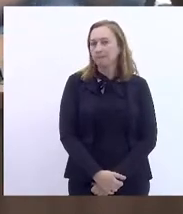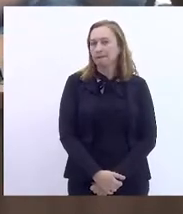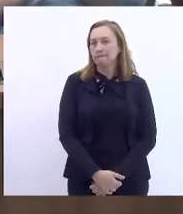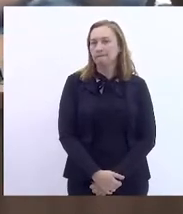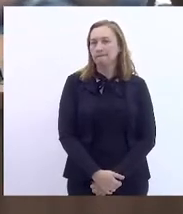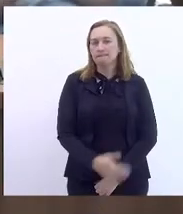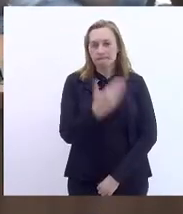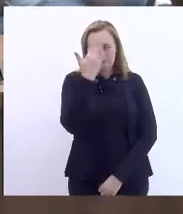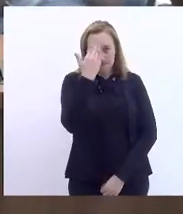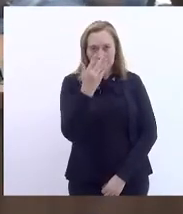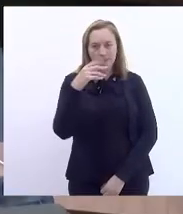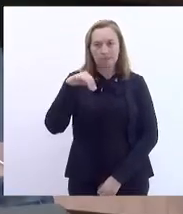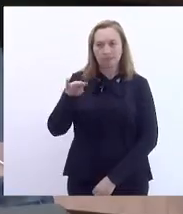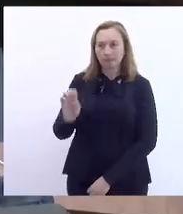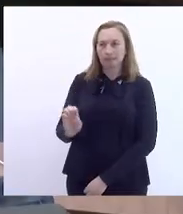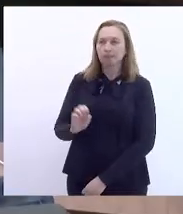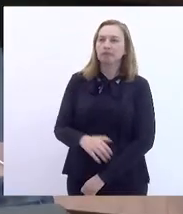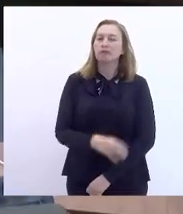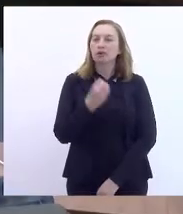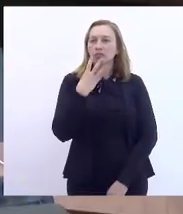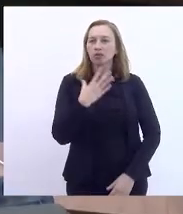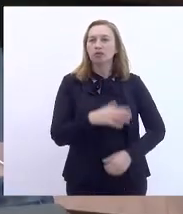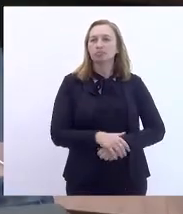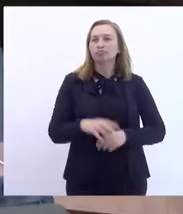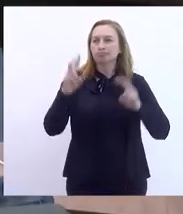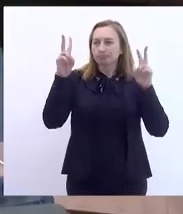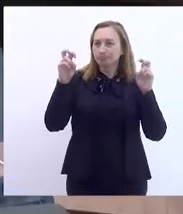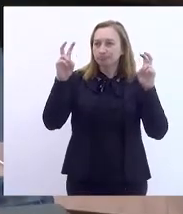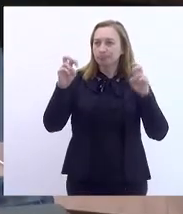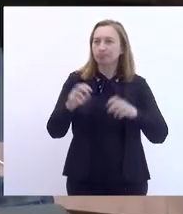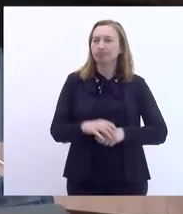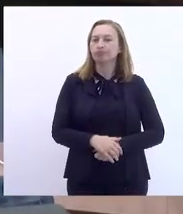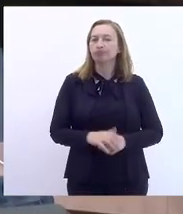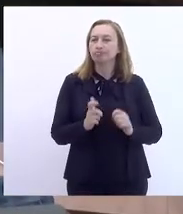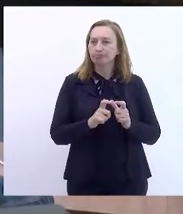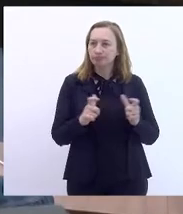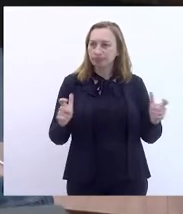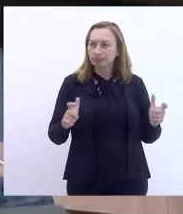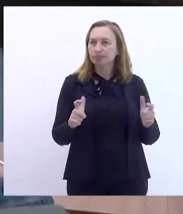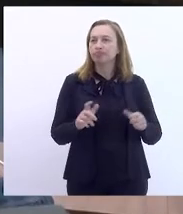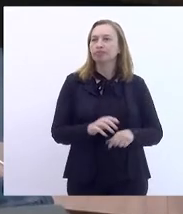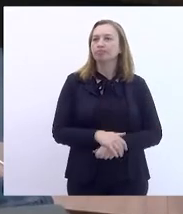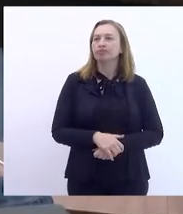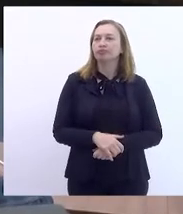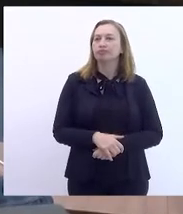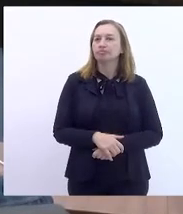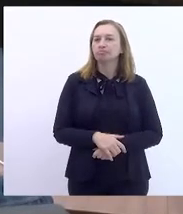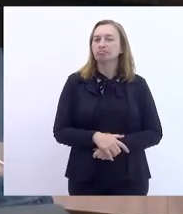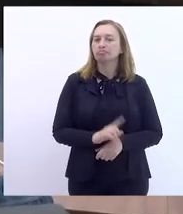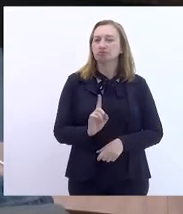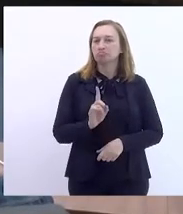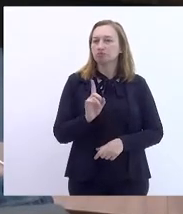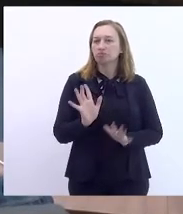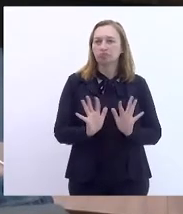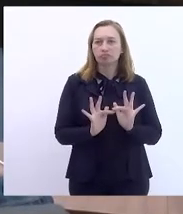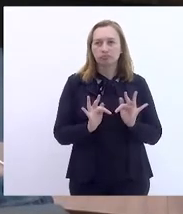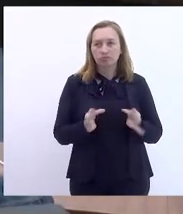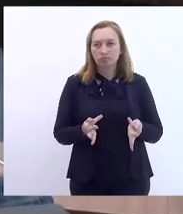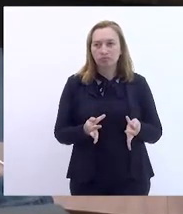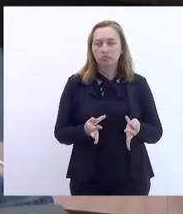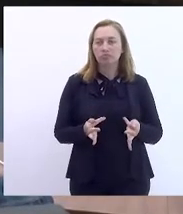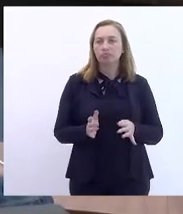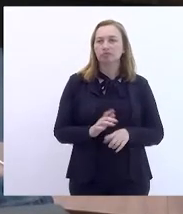bom obrigada Guilherme bom gente essa assunto é um assunto denso mesmo não é um assunto simples